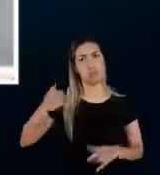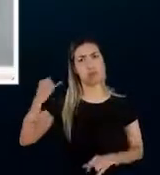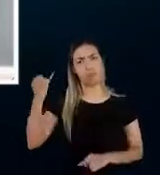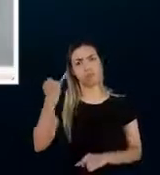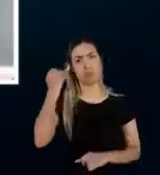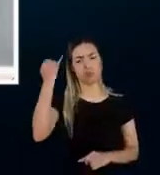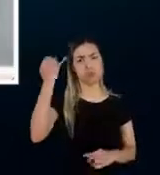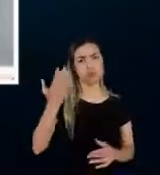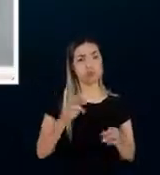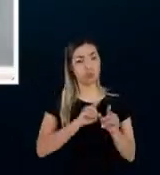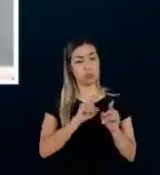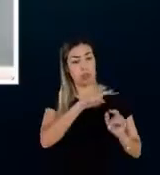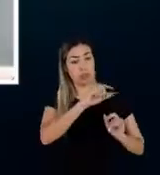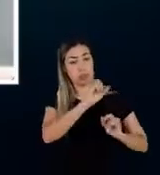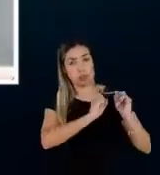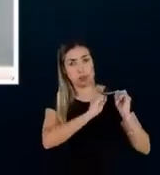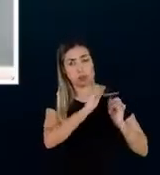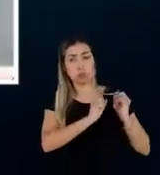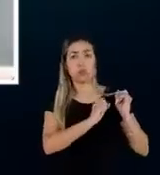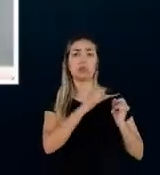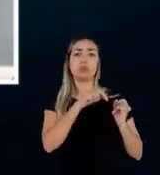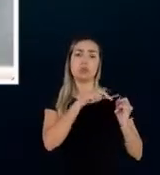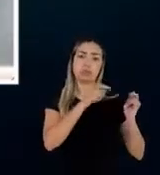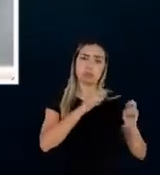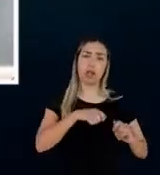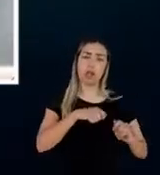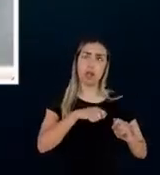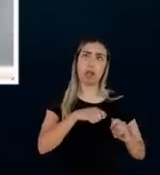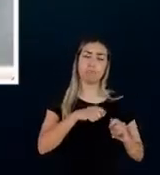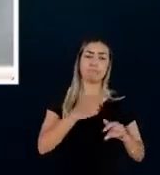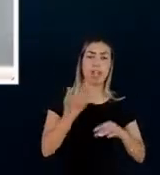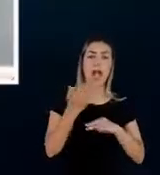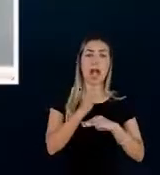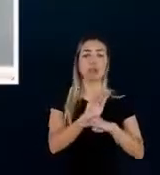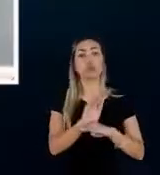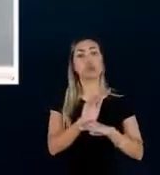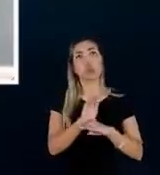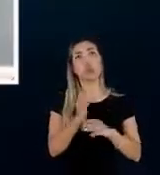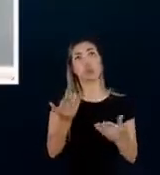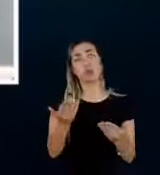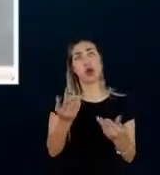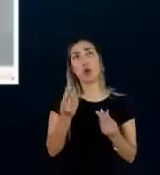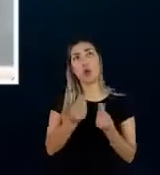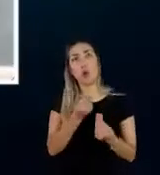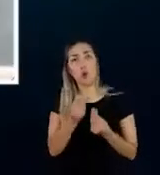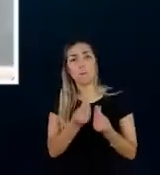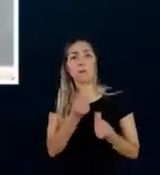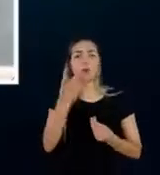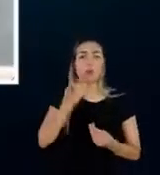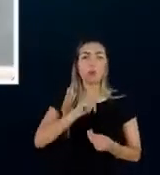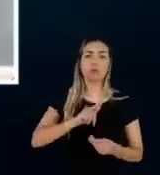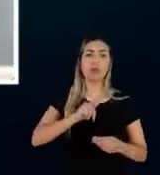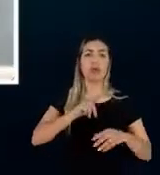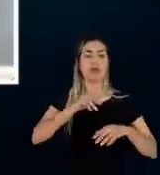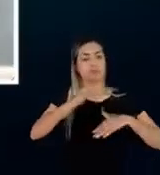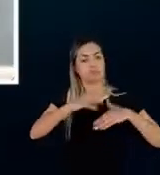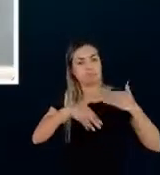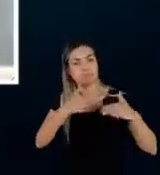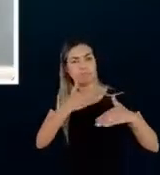indústria ela pode ajudar justamente produzindo, fornecendo, né,